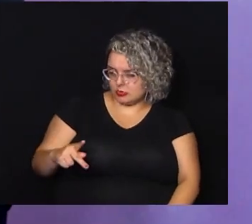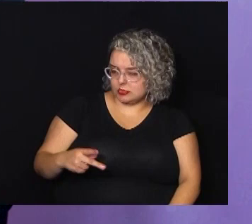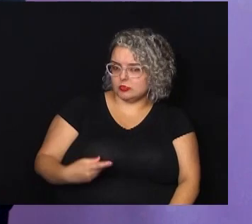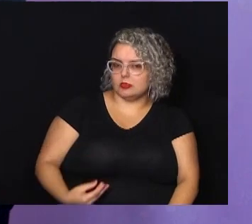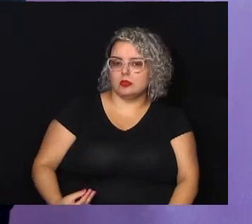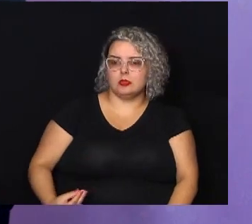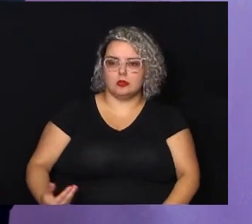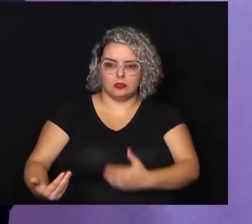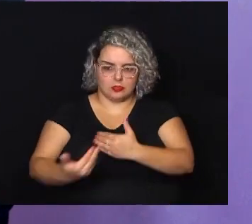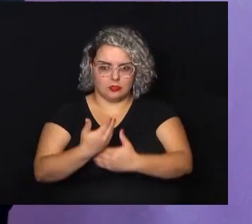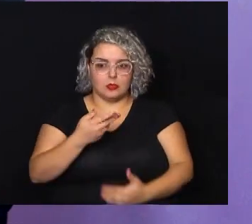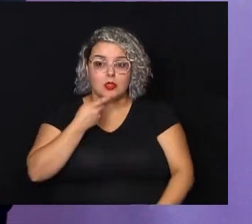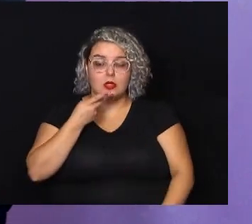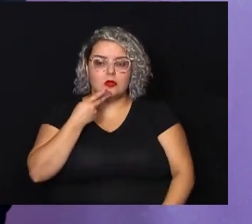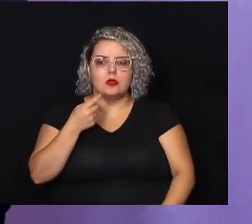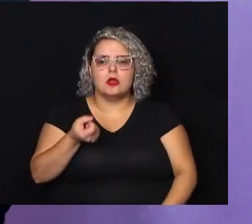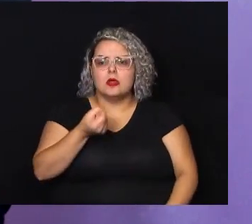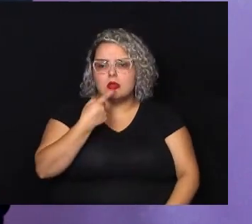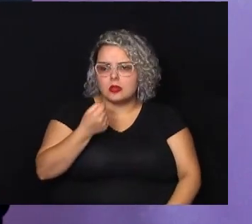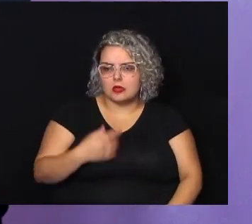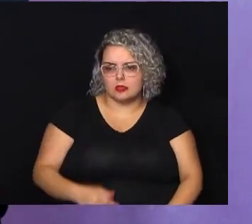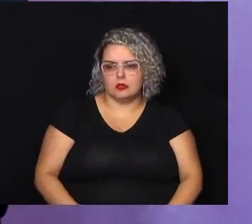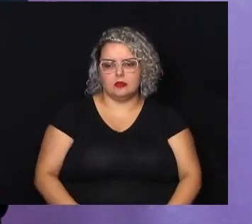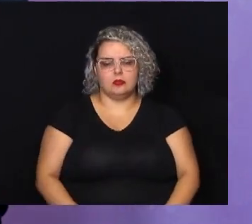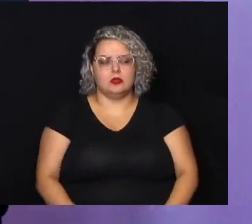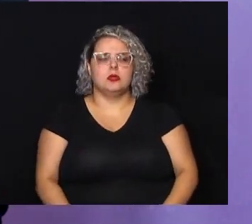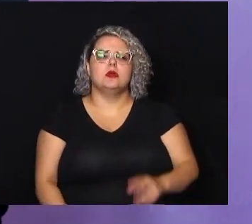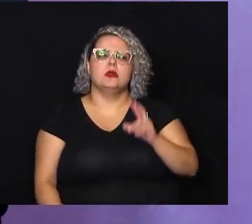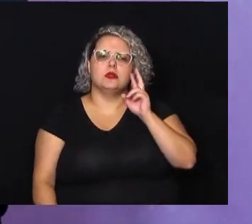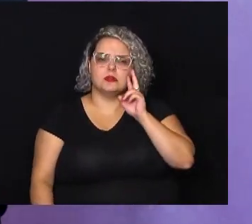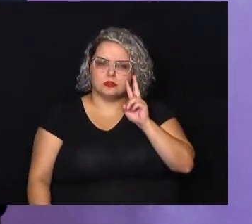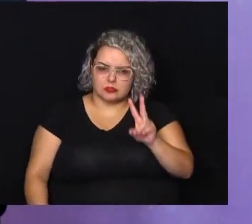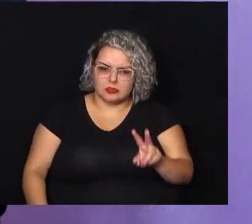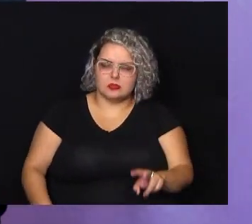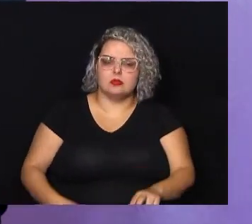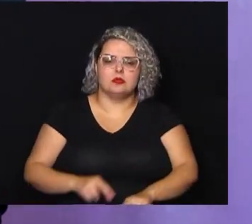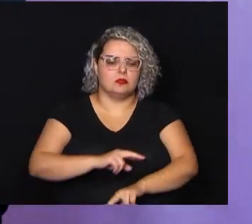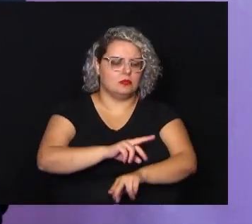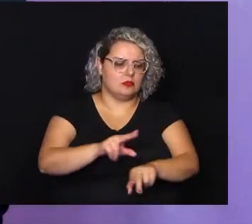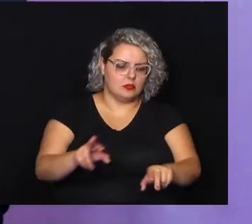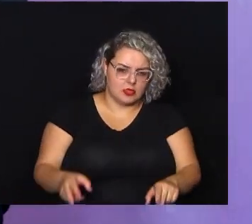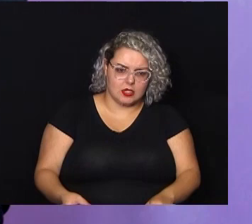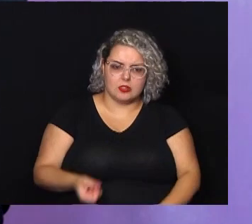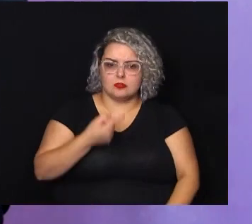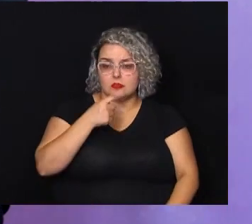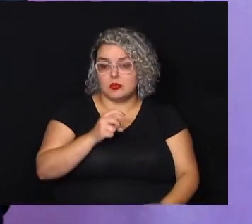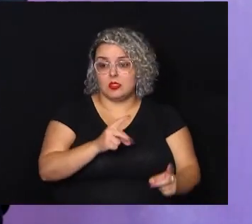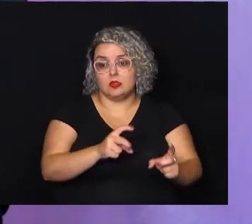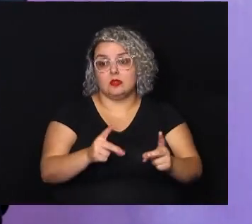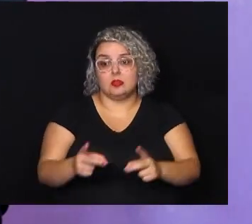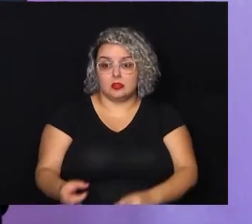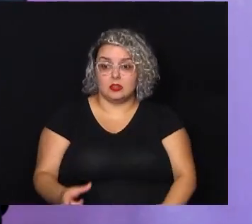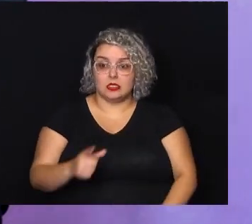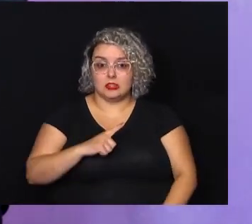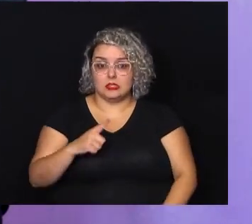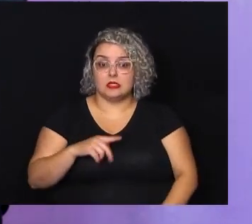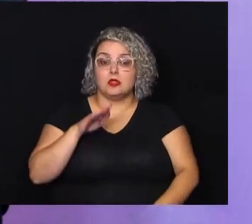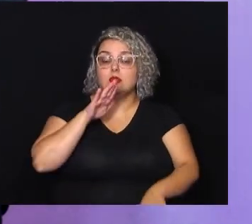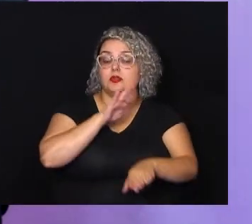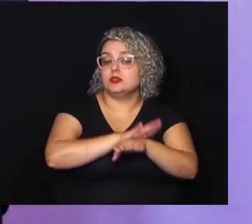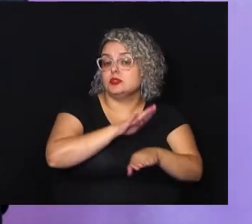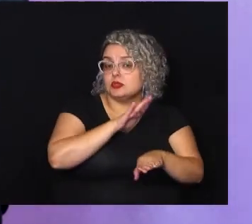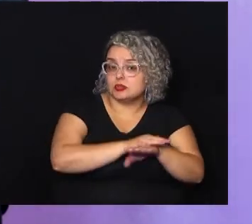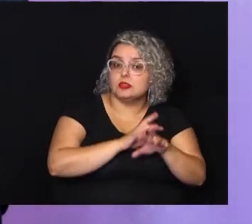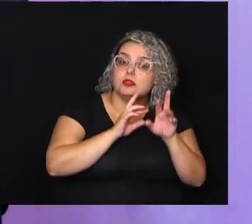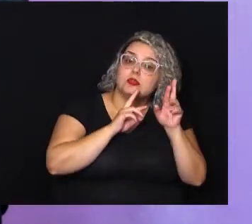a sua participação aqui no Saúde Agora e falar de medicamento. A gente vê muitos medicamentos aí